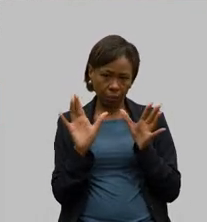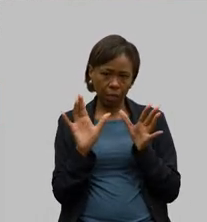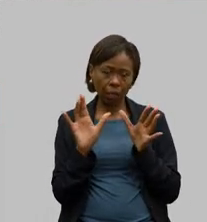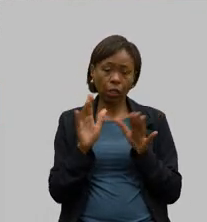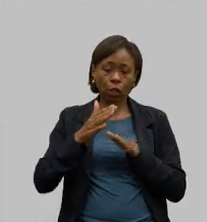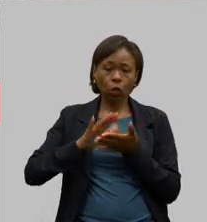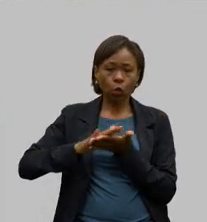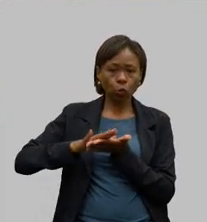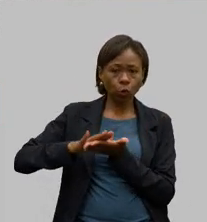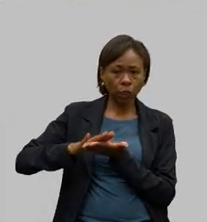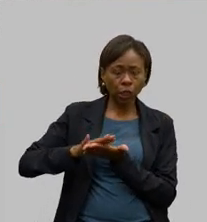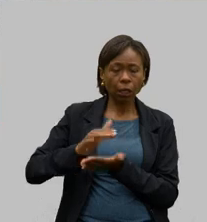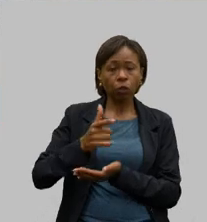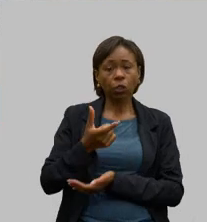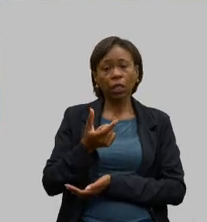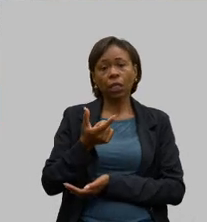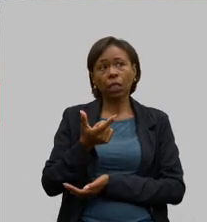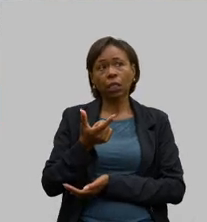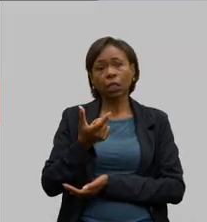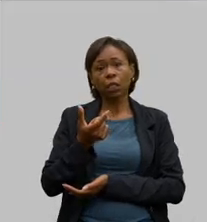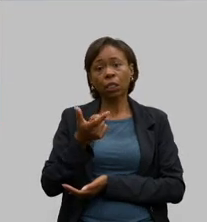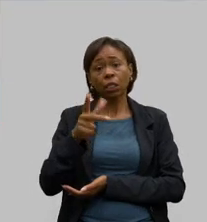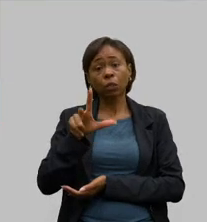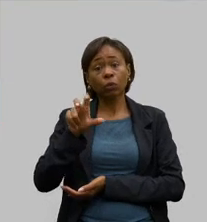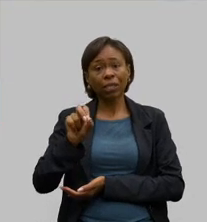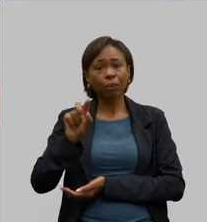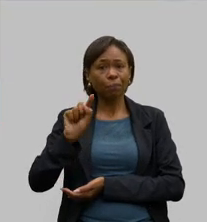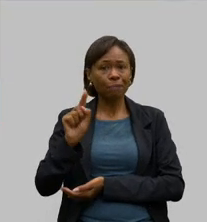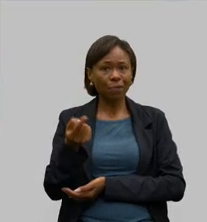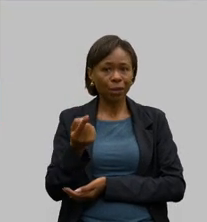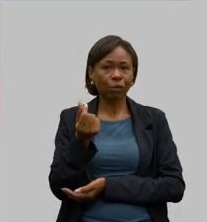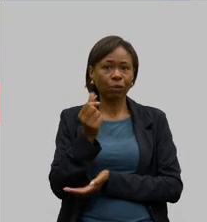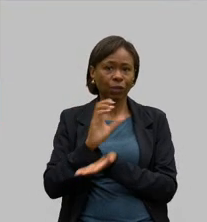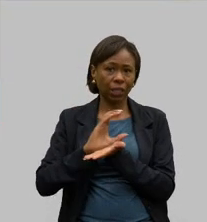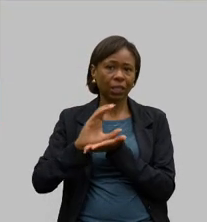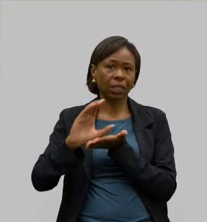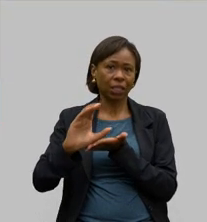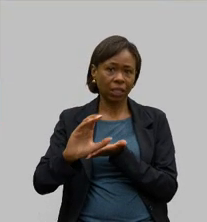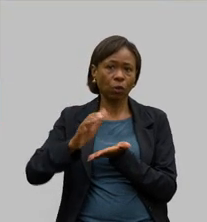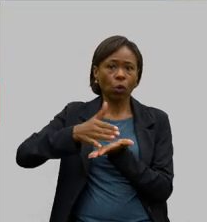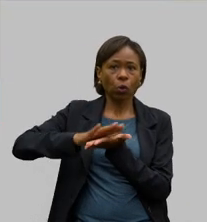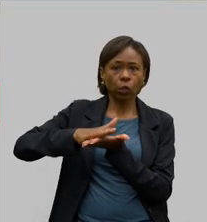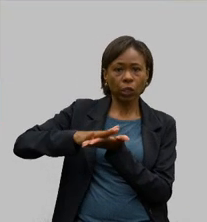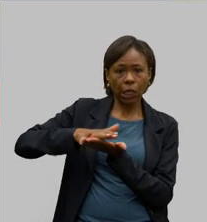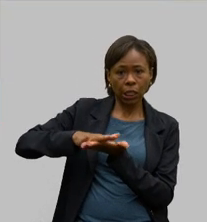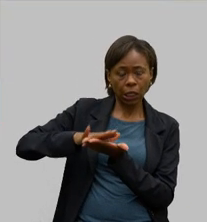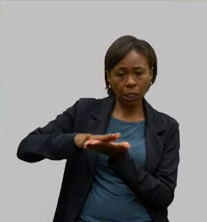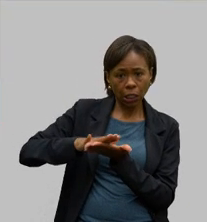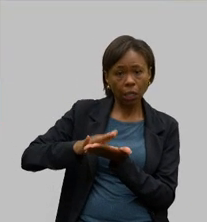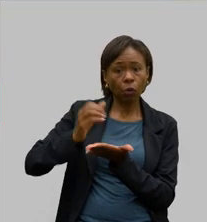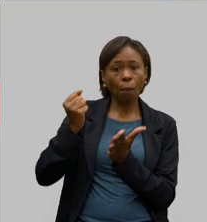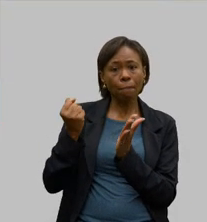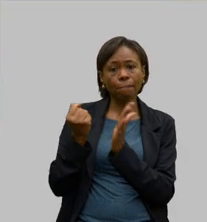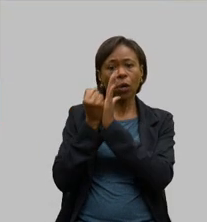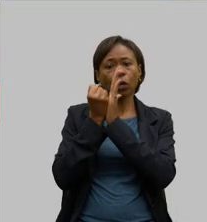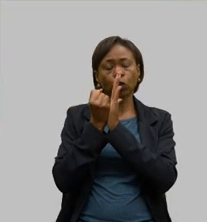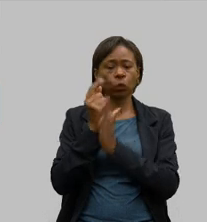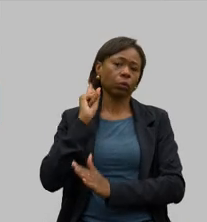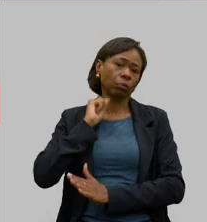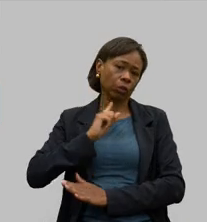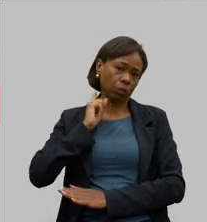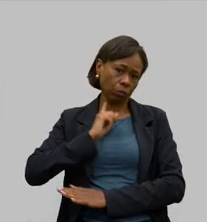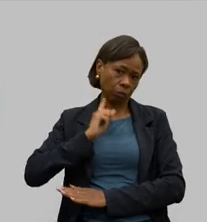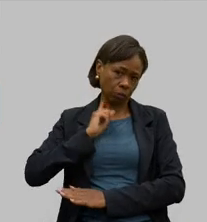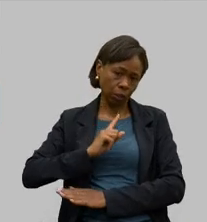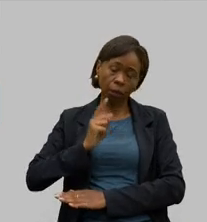investido nós fizemos os coletivos antigos do Samba e começamos também ao samba eh como Patrimônio Histórico do Estado de Minas Gerais